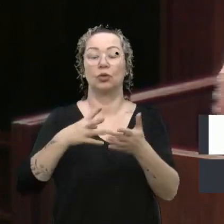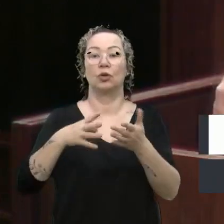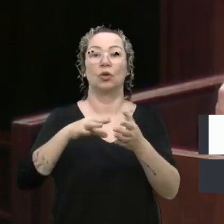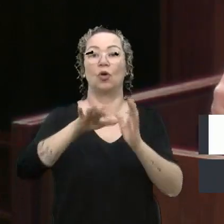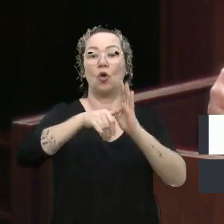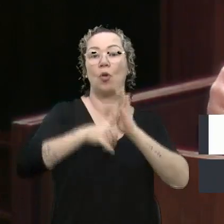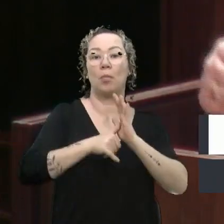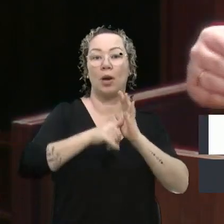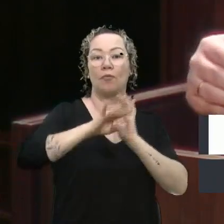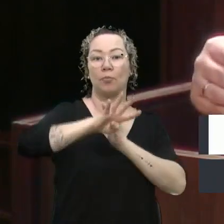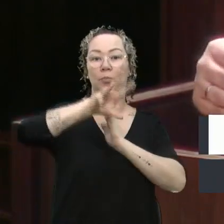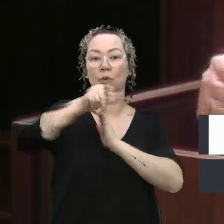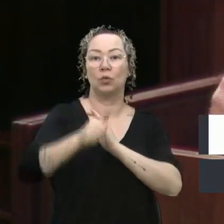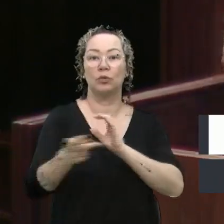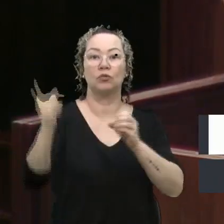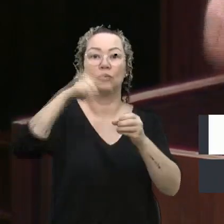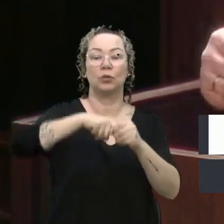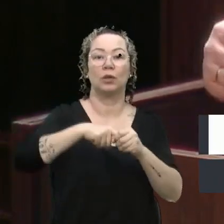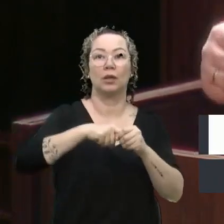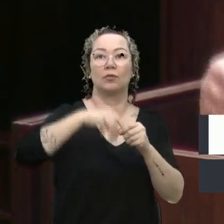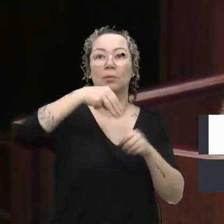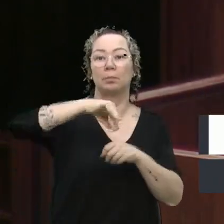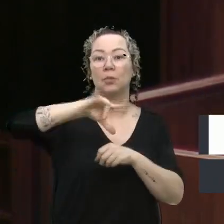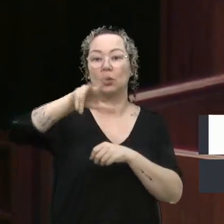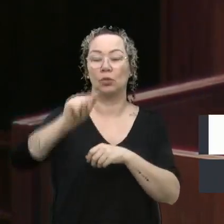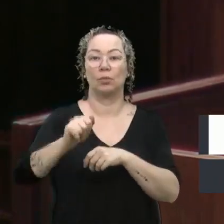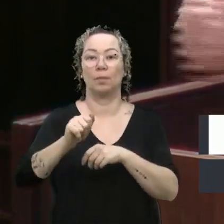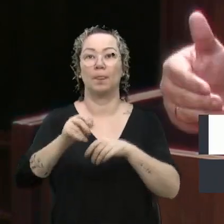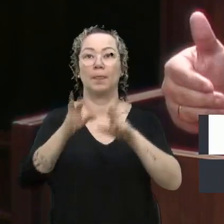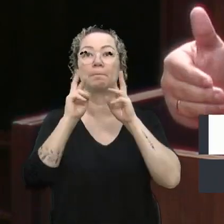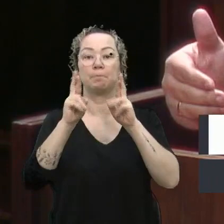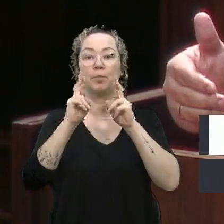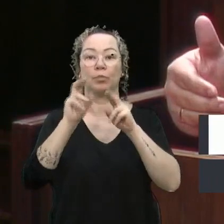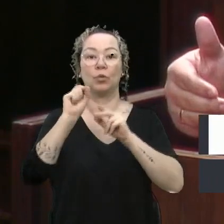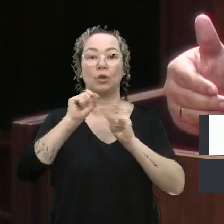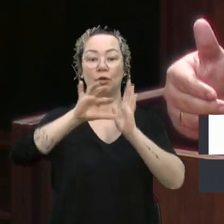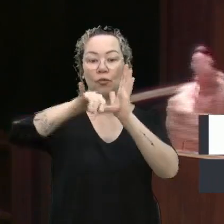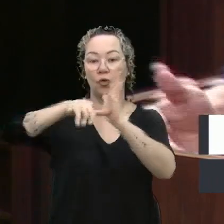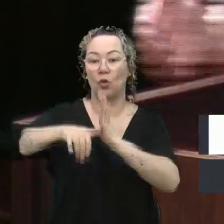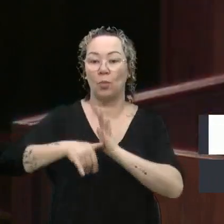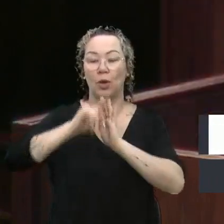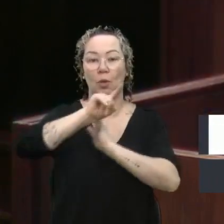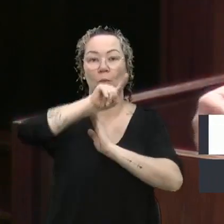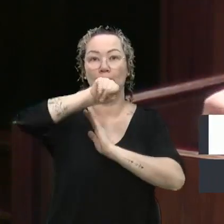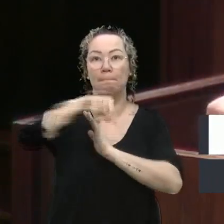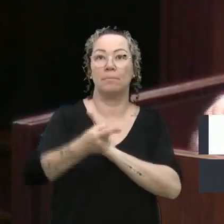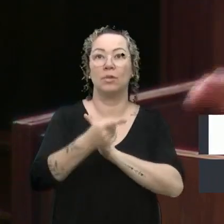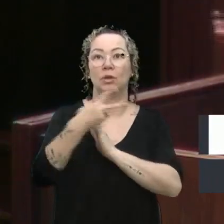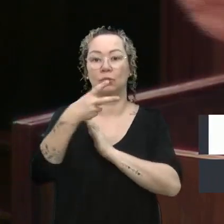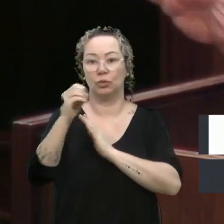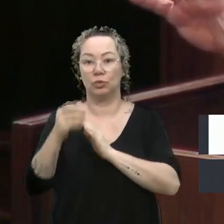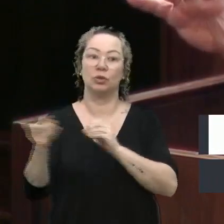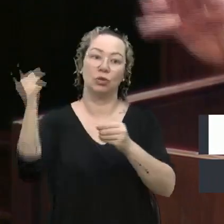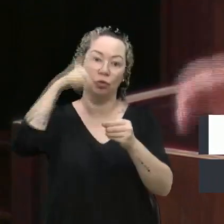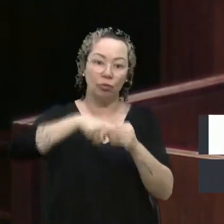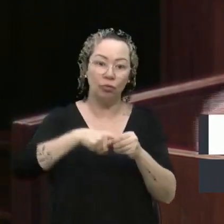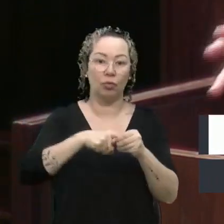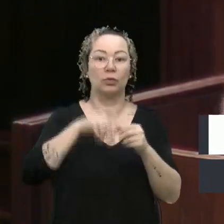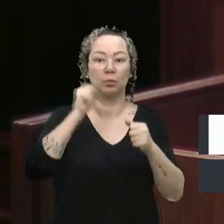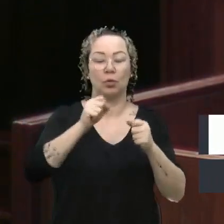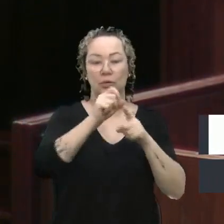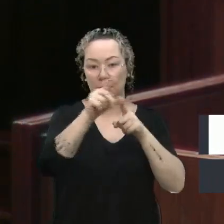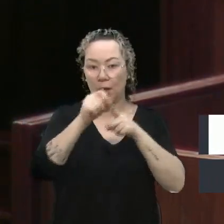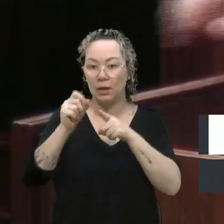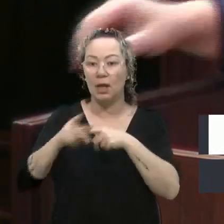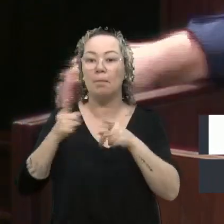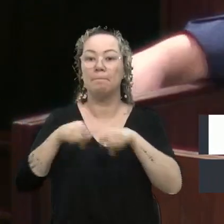milhões. Inacreditável. Agora tomara que o que foi desviado, que foi 1 milhão e 200, que volte 1 milhão e 200, mesmo que seja parcelado, mas que